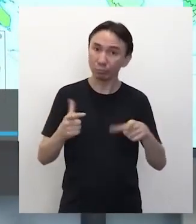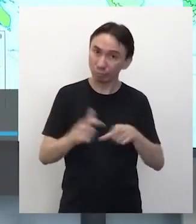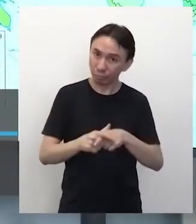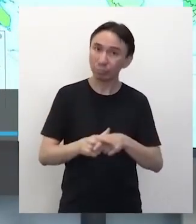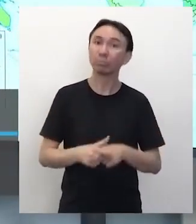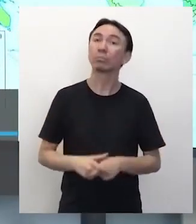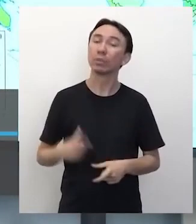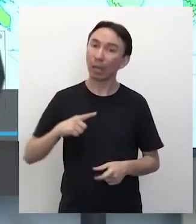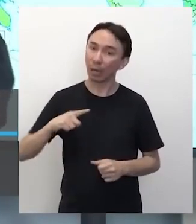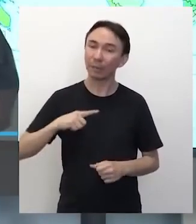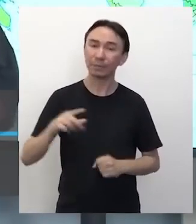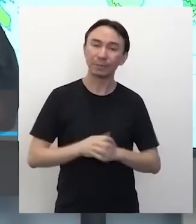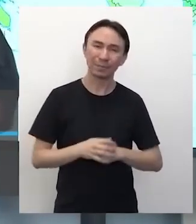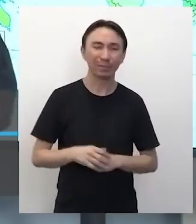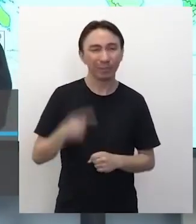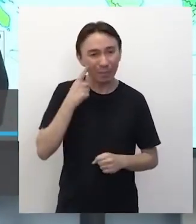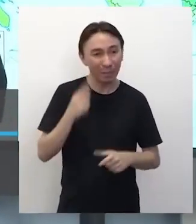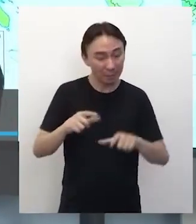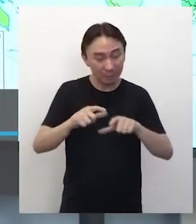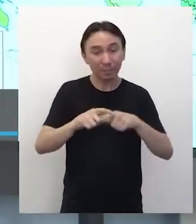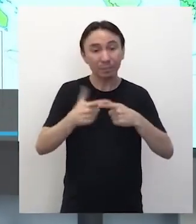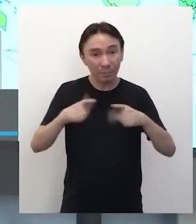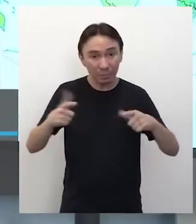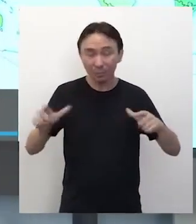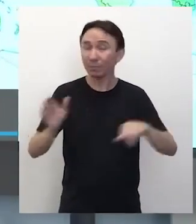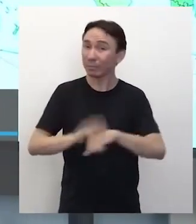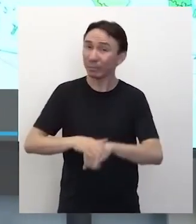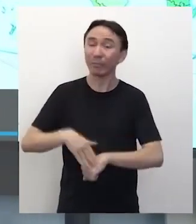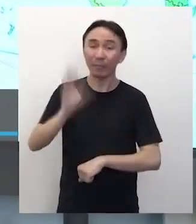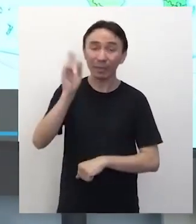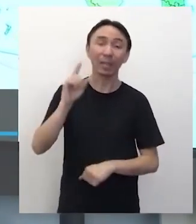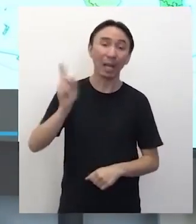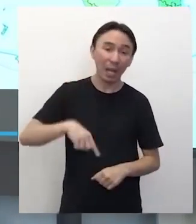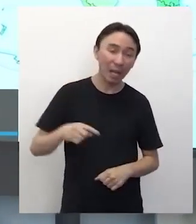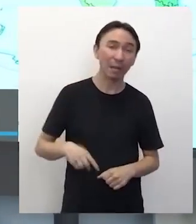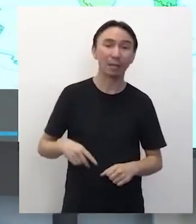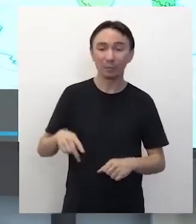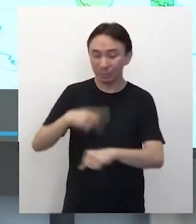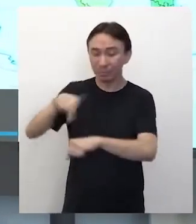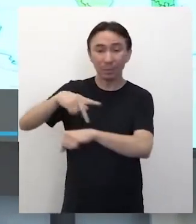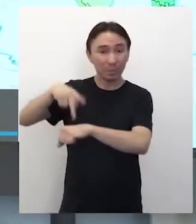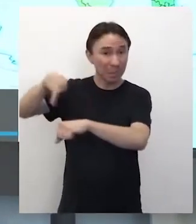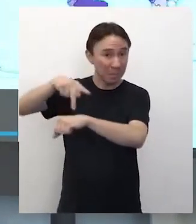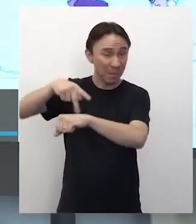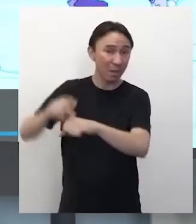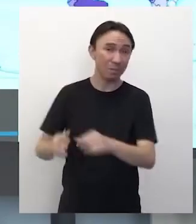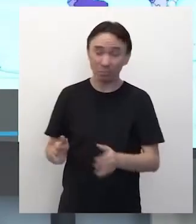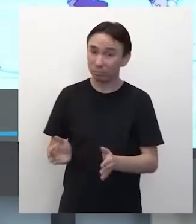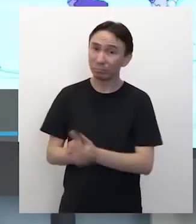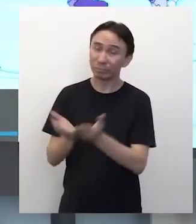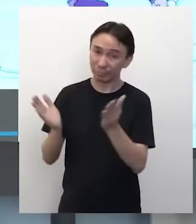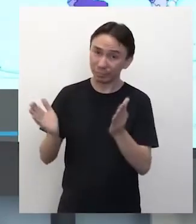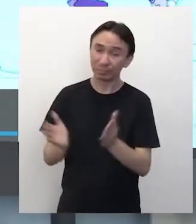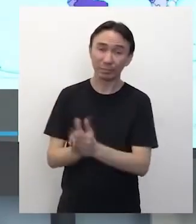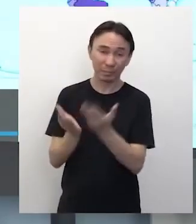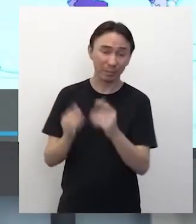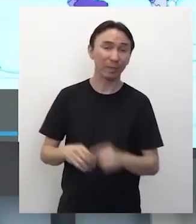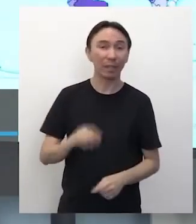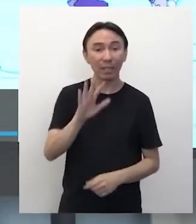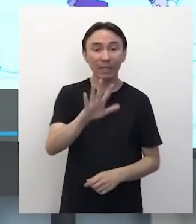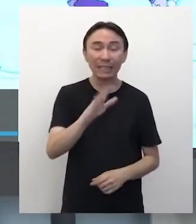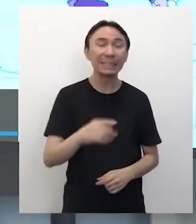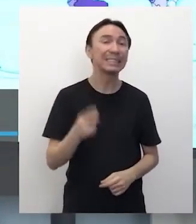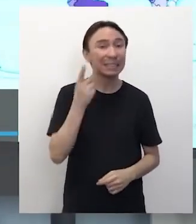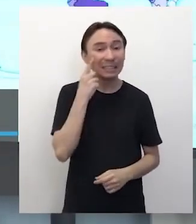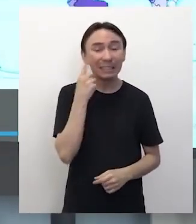parte do crescimento vegetativo estão nos países em desenvolvimento emergente, e os países desenvolvidos já estão naquela taxa